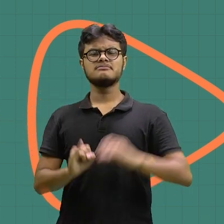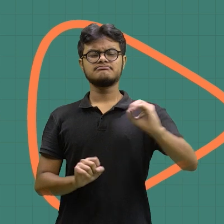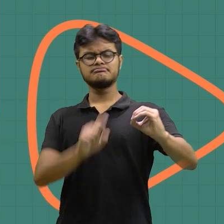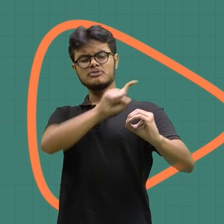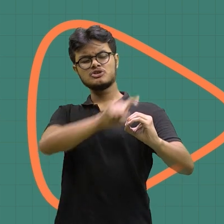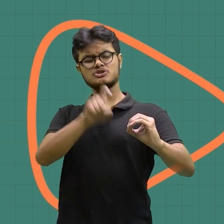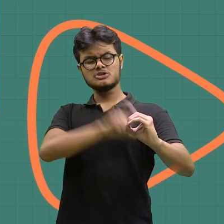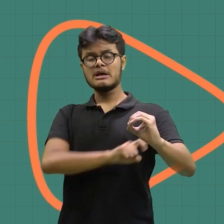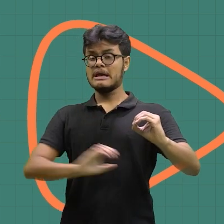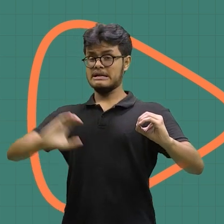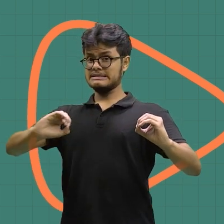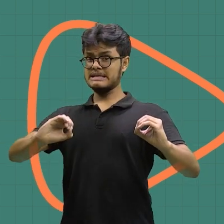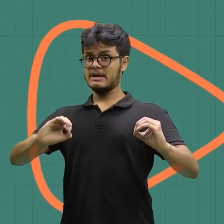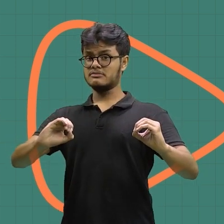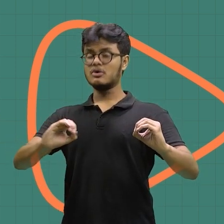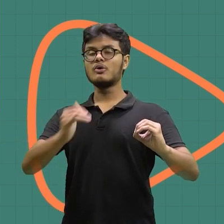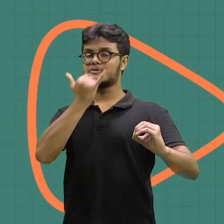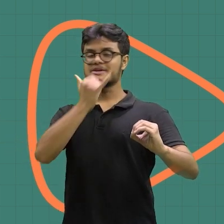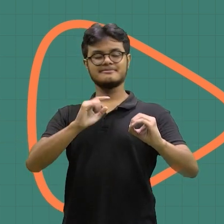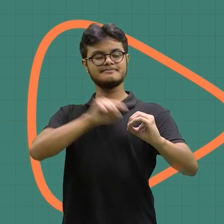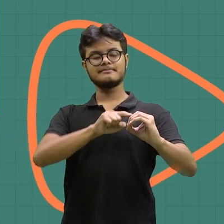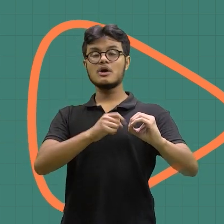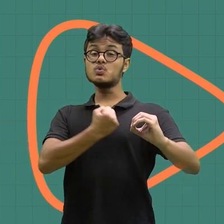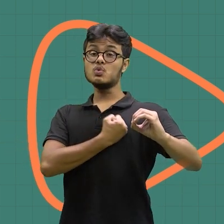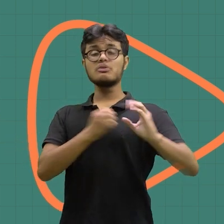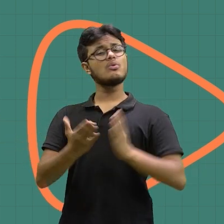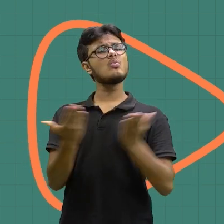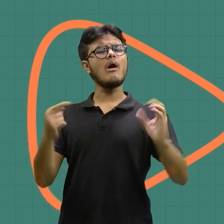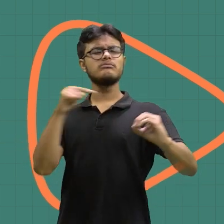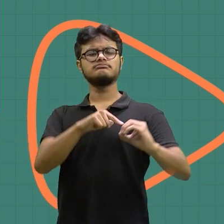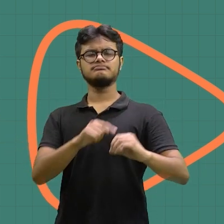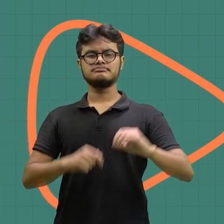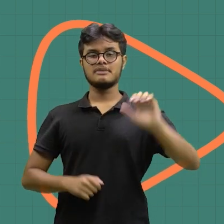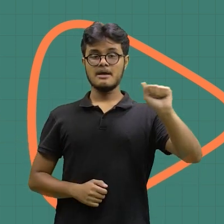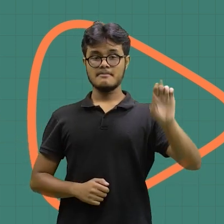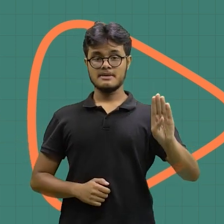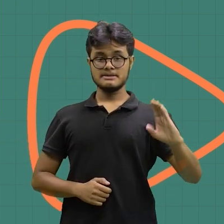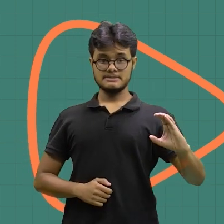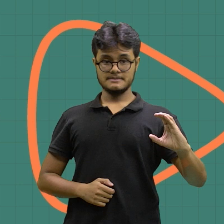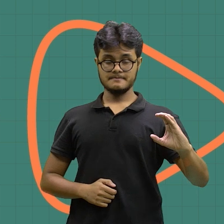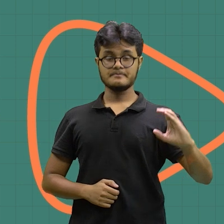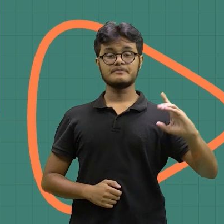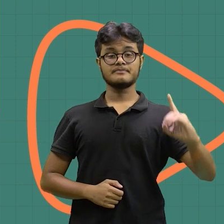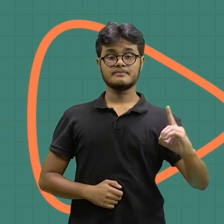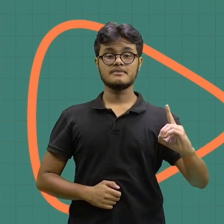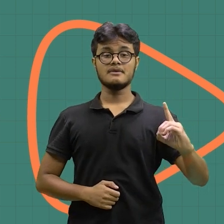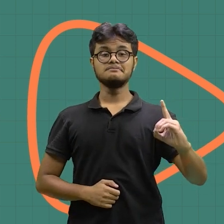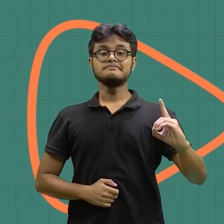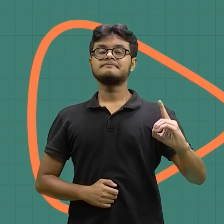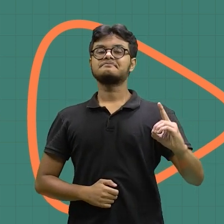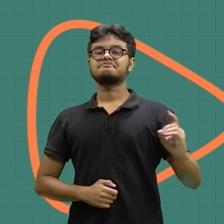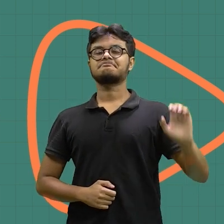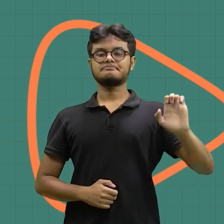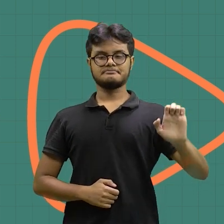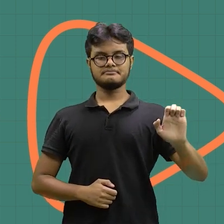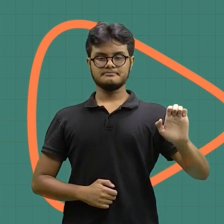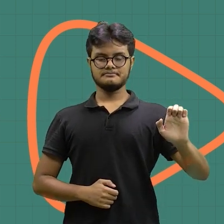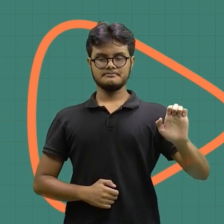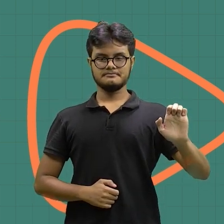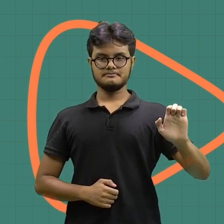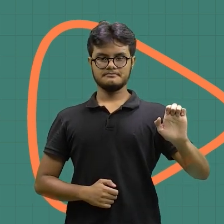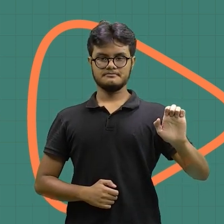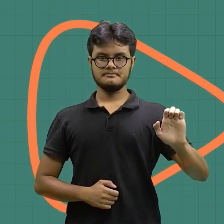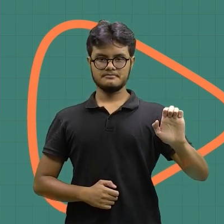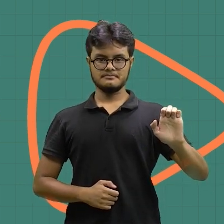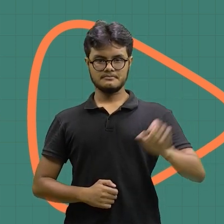X era letra A, 2 coulomb, letra B, 4 coulomb, letra C, 8 coulombs, letra D, 12 coulombs e letra